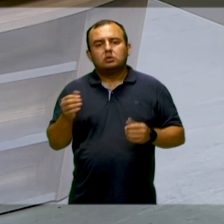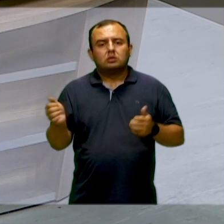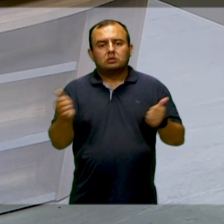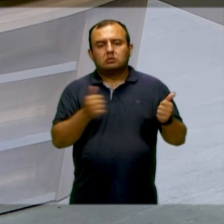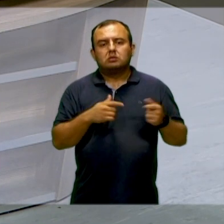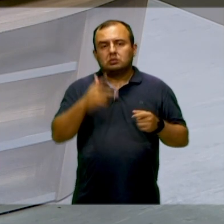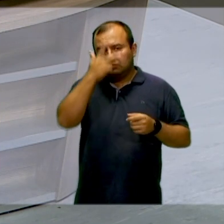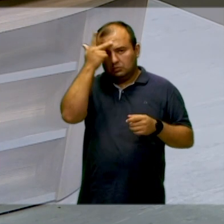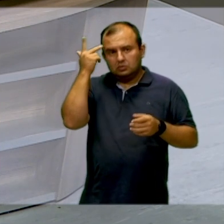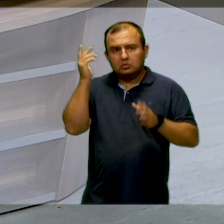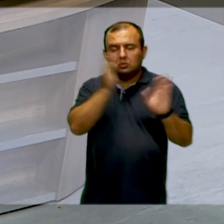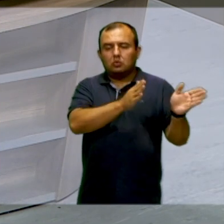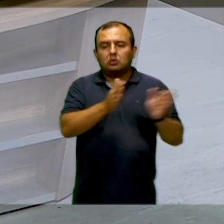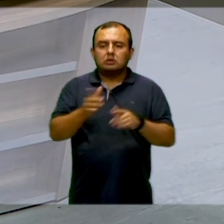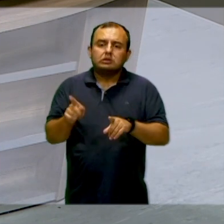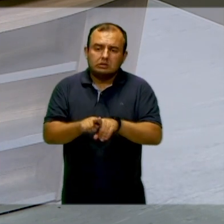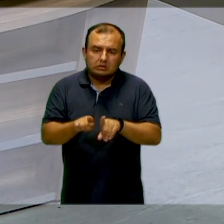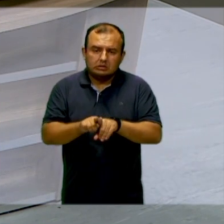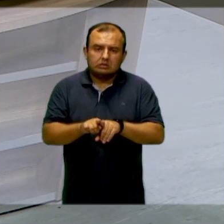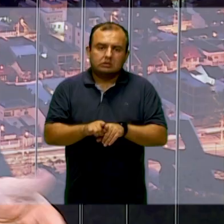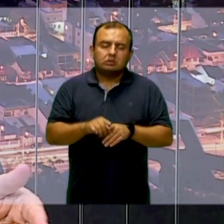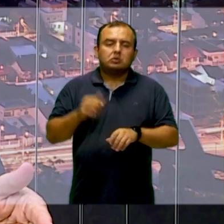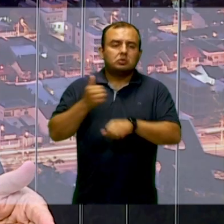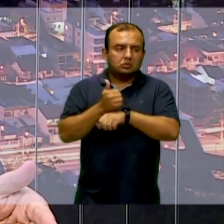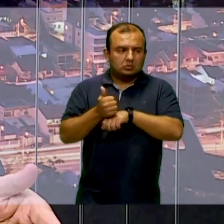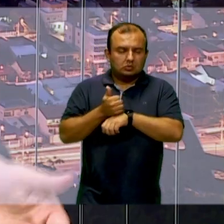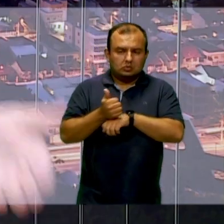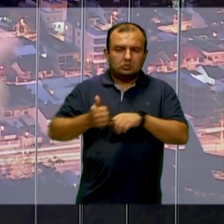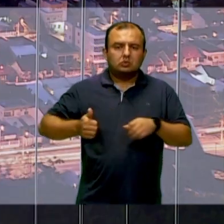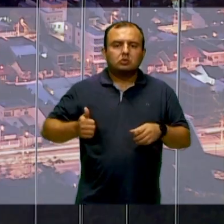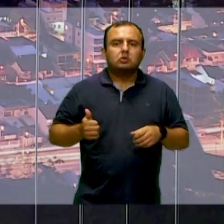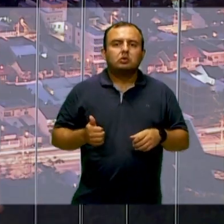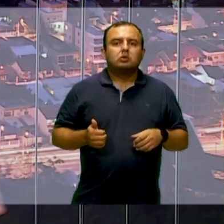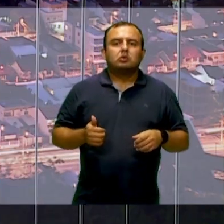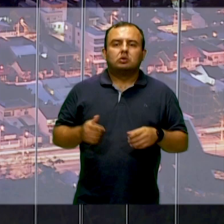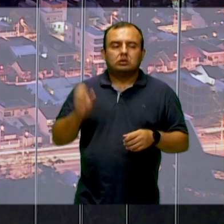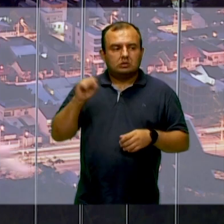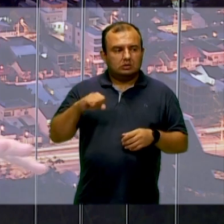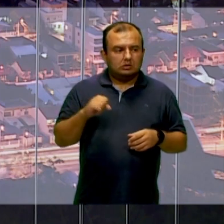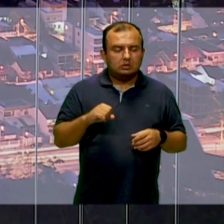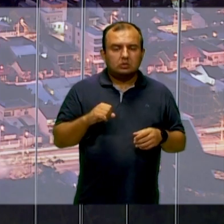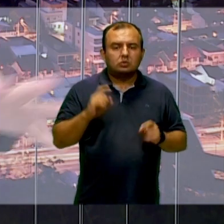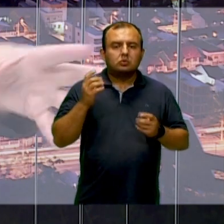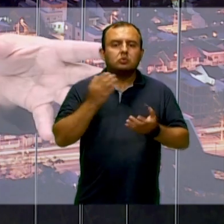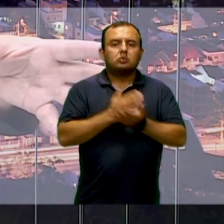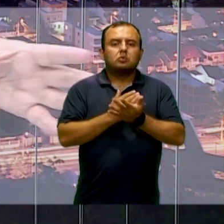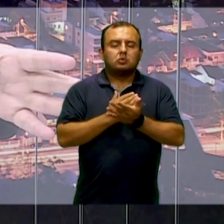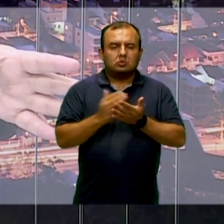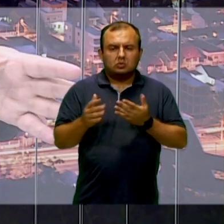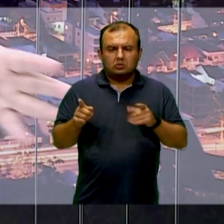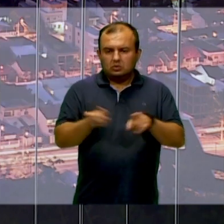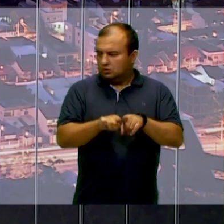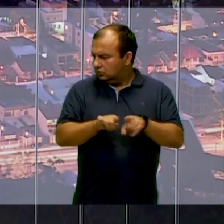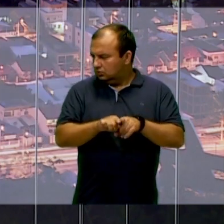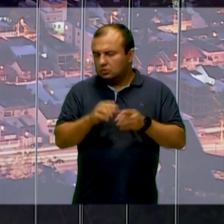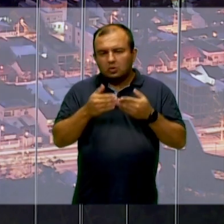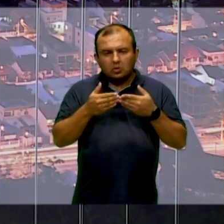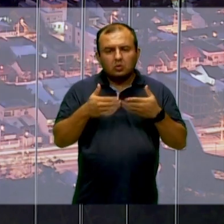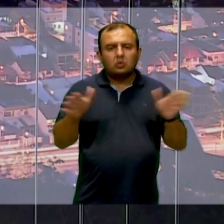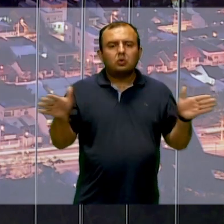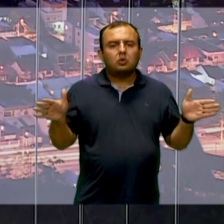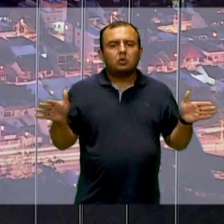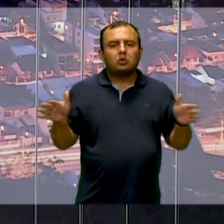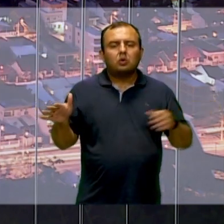com o pessoal que organiza e com os profissionais do skate, desde que, inclusive na inauguração